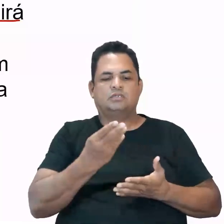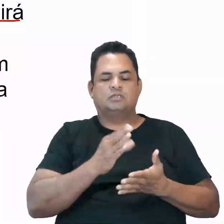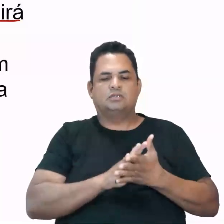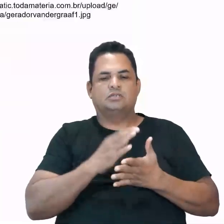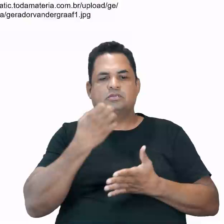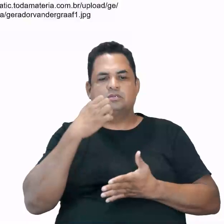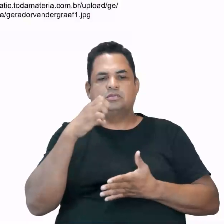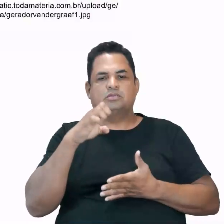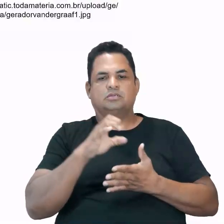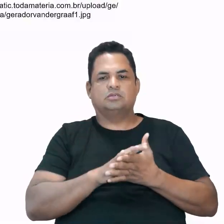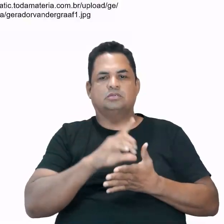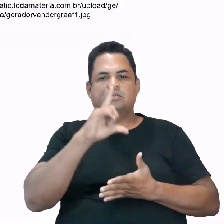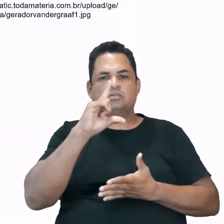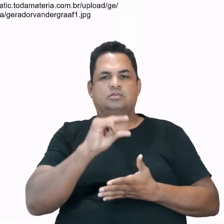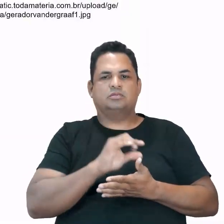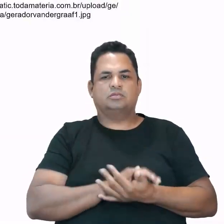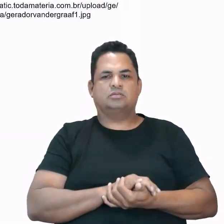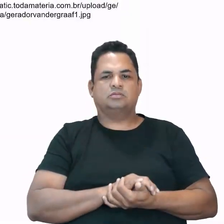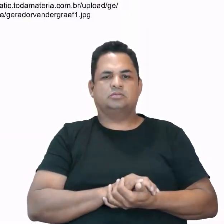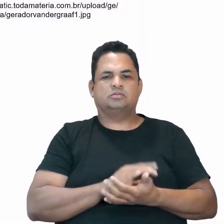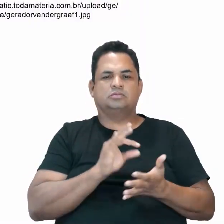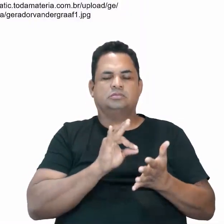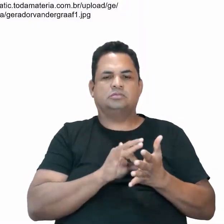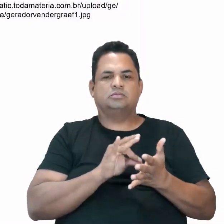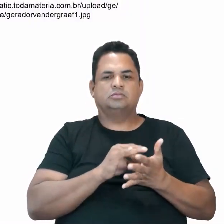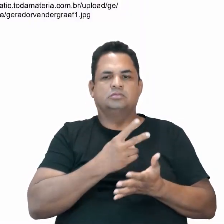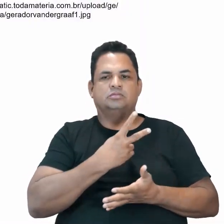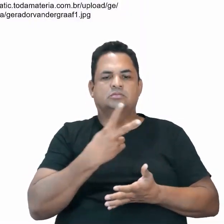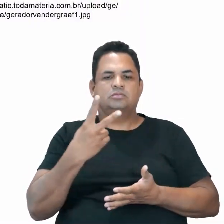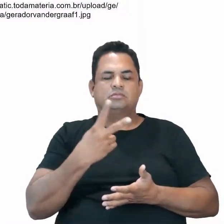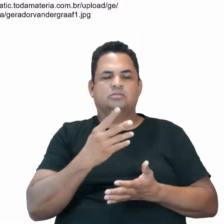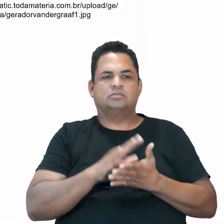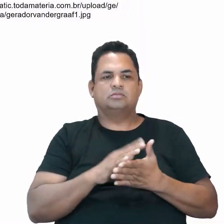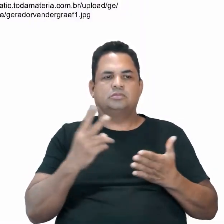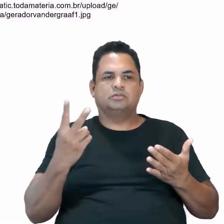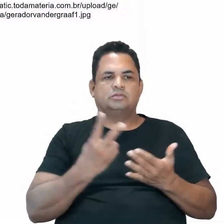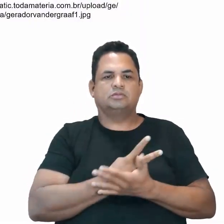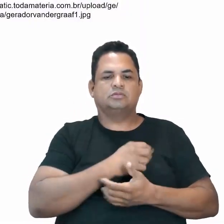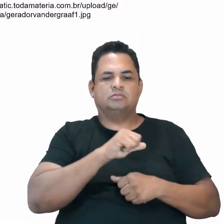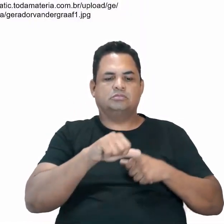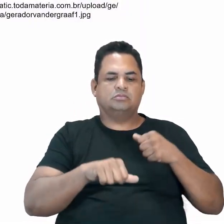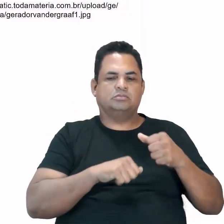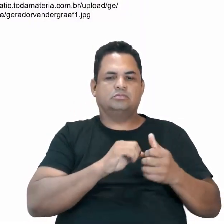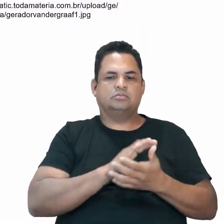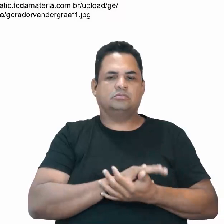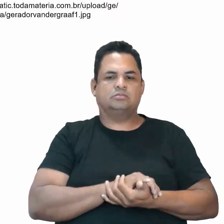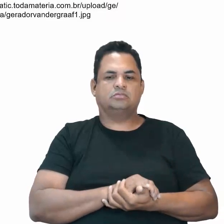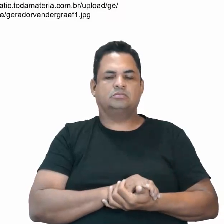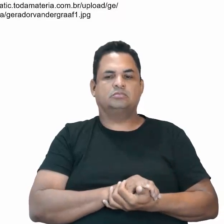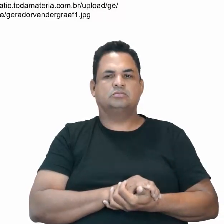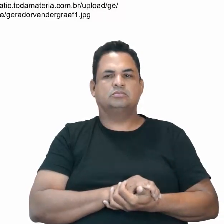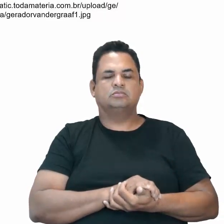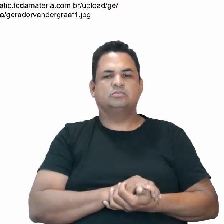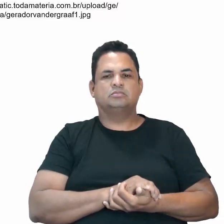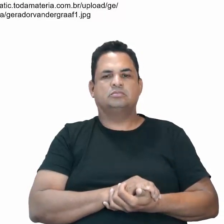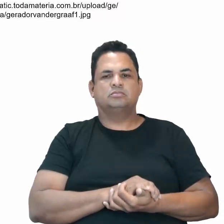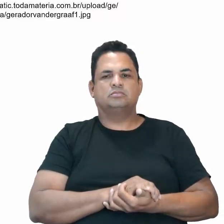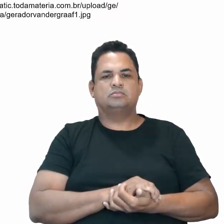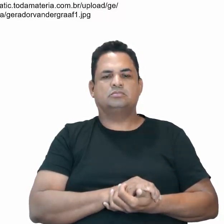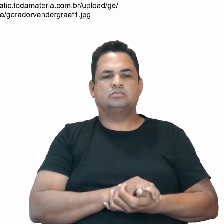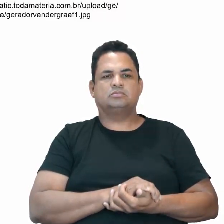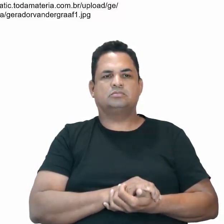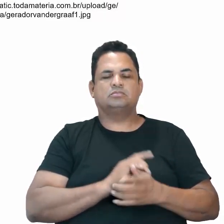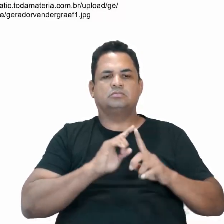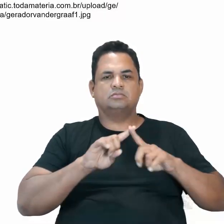pode diminuir. Na verdade, se os dois estiverem carregados, pode acontecer o inverso, ele pode até aumentar. Isso pode acontecer também, tá?